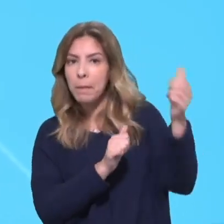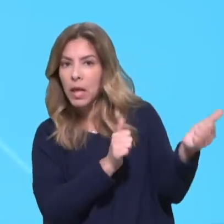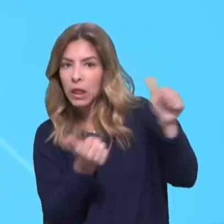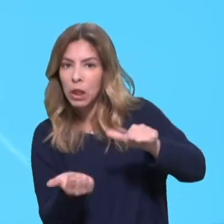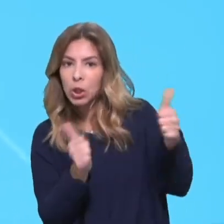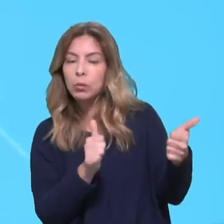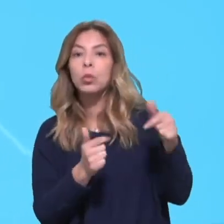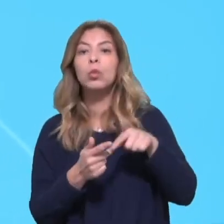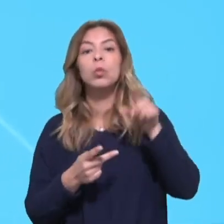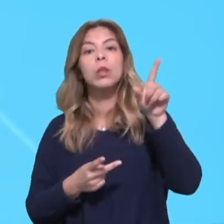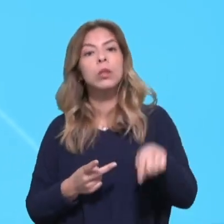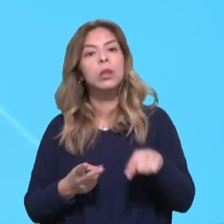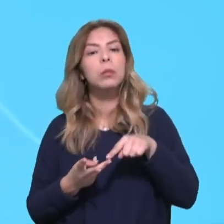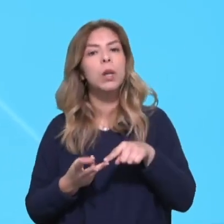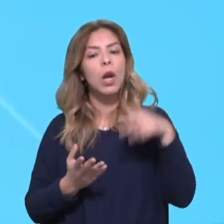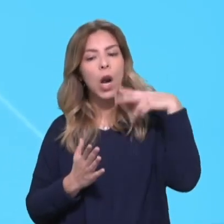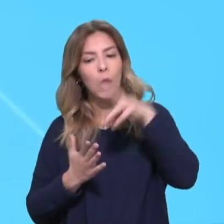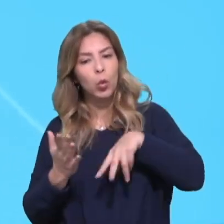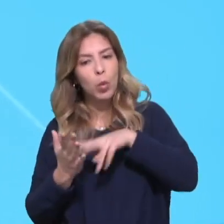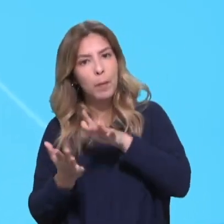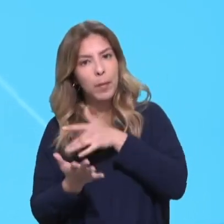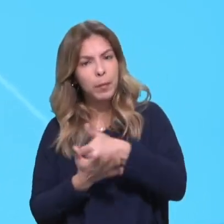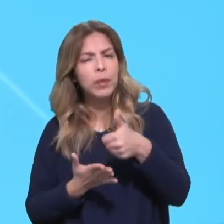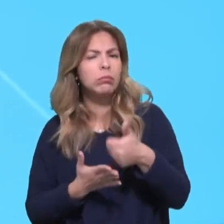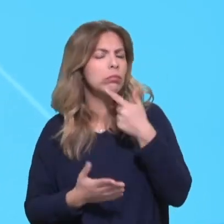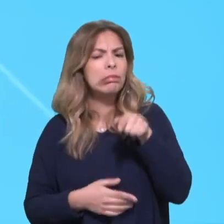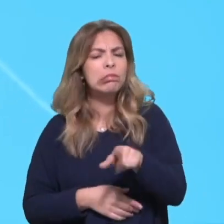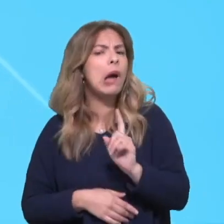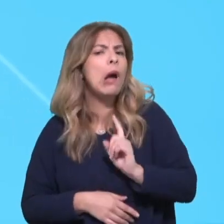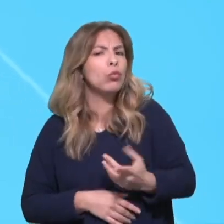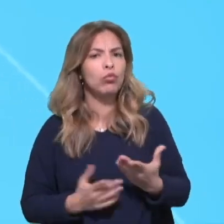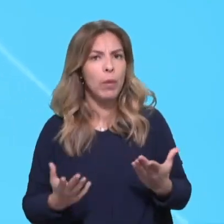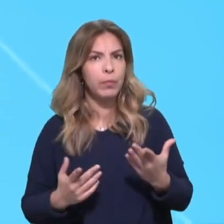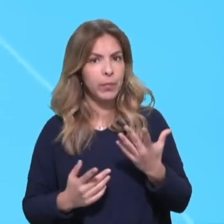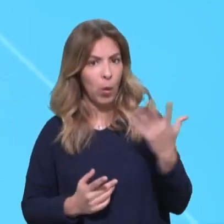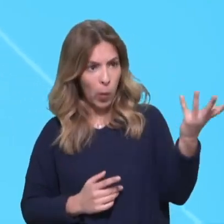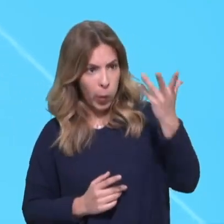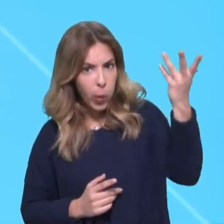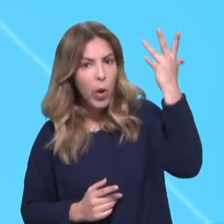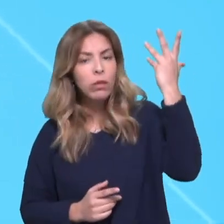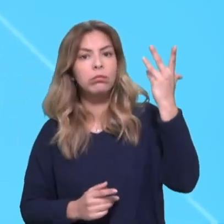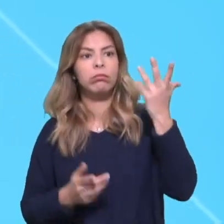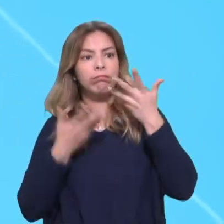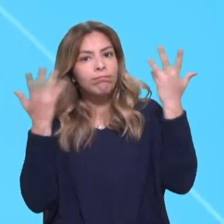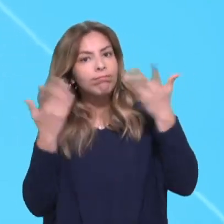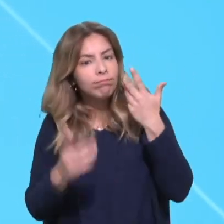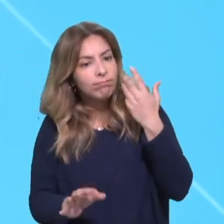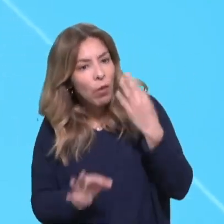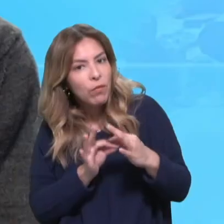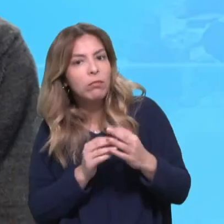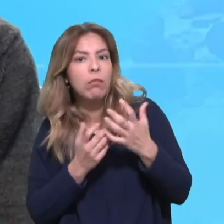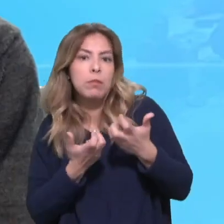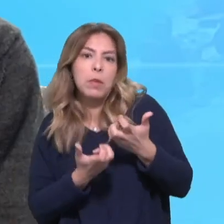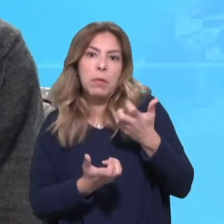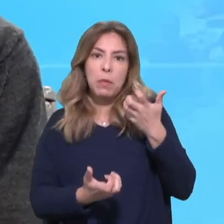liturgia eucarística. Que celebração é esta? Uma celebração grande, celebrativa mesmo no sentido